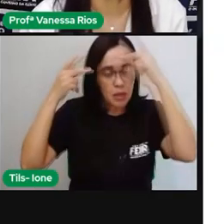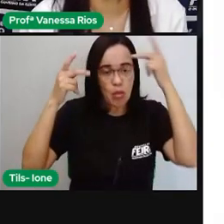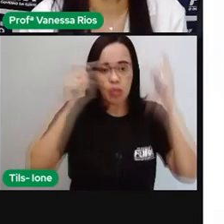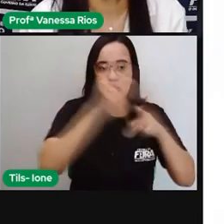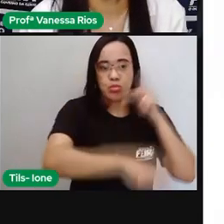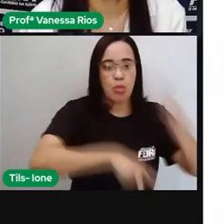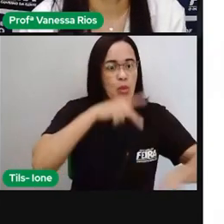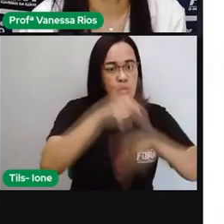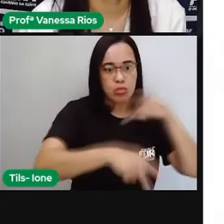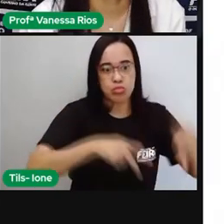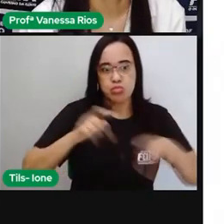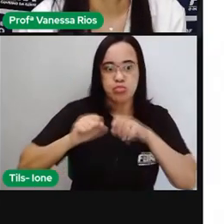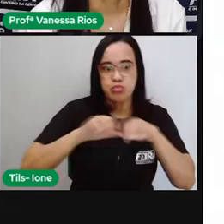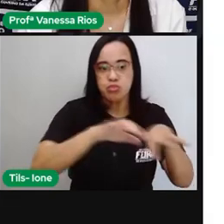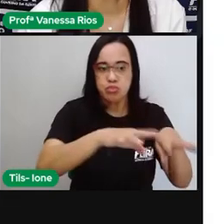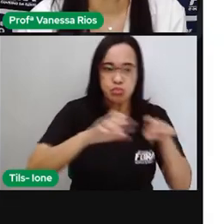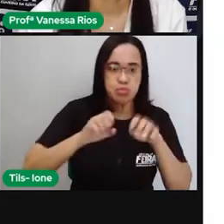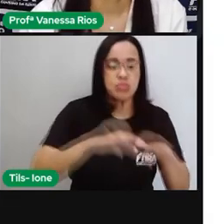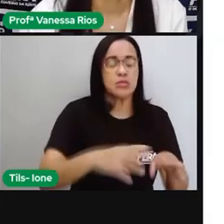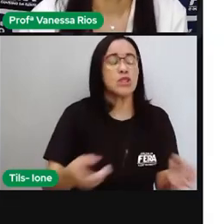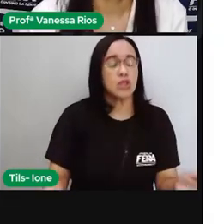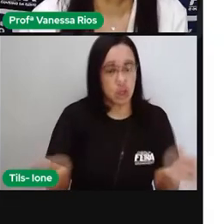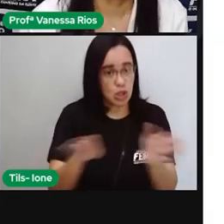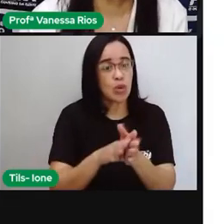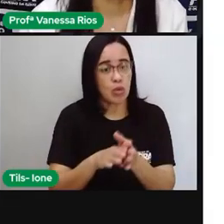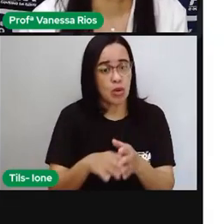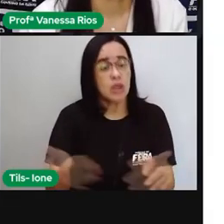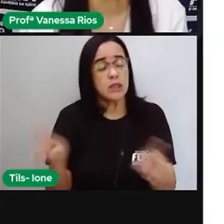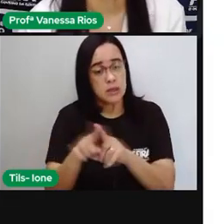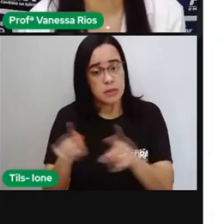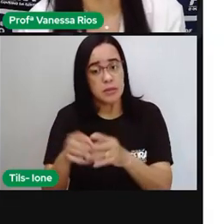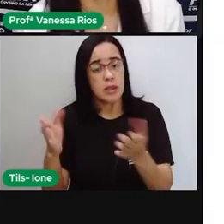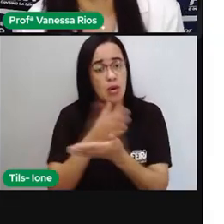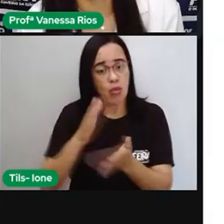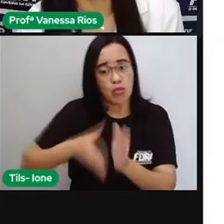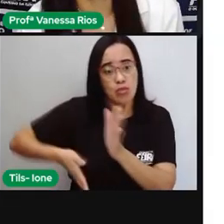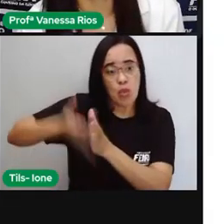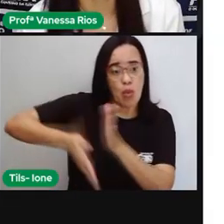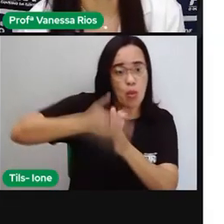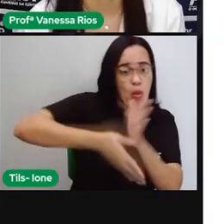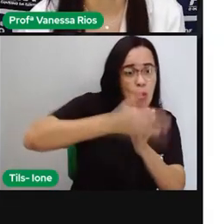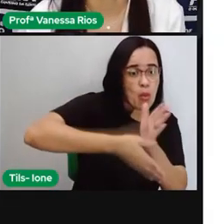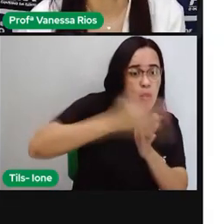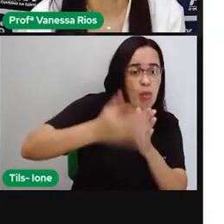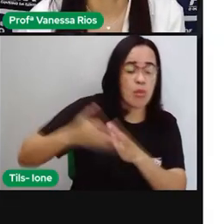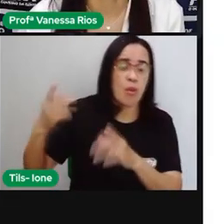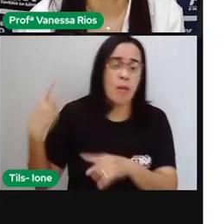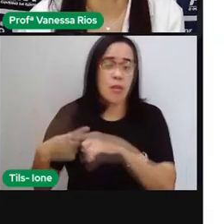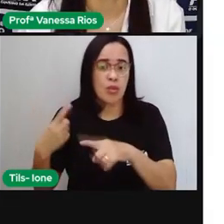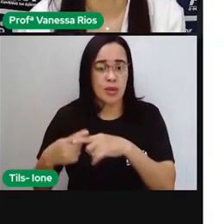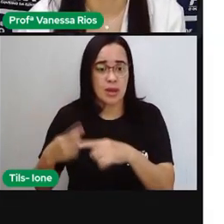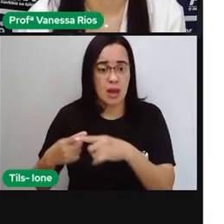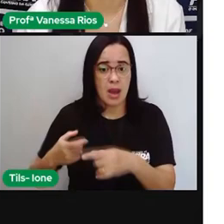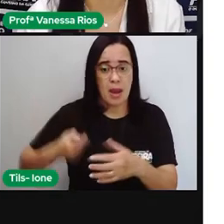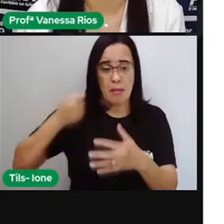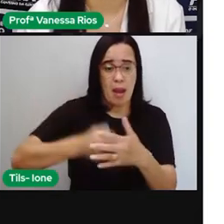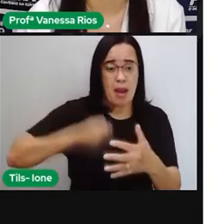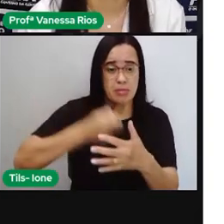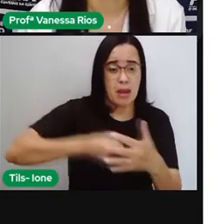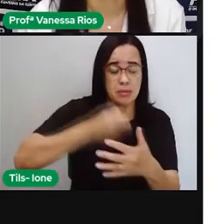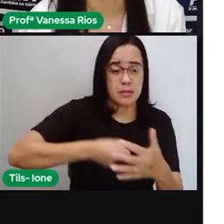aí sendo exploradas, né? Para fugir também de perseguições religiosas, né, que sofriam. Então, em